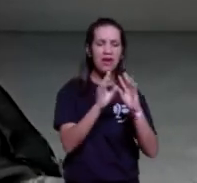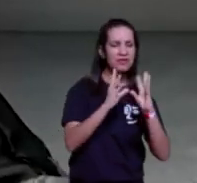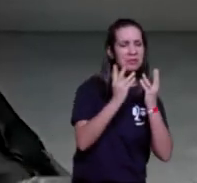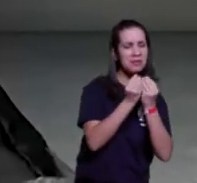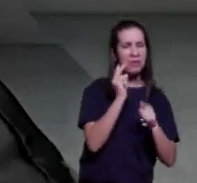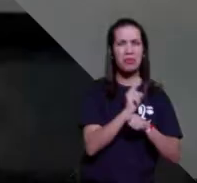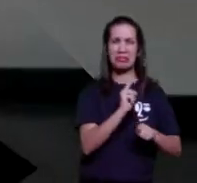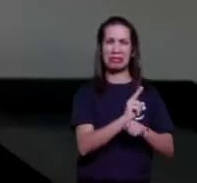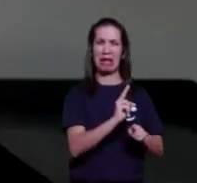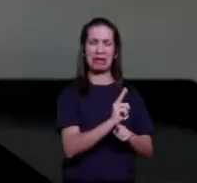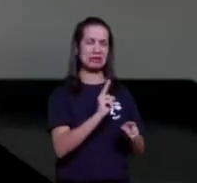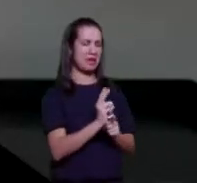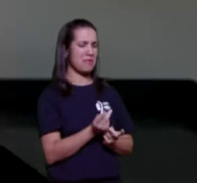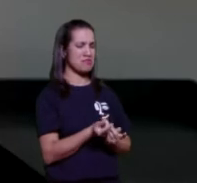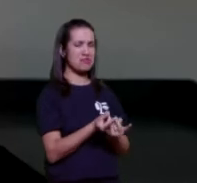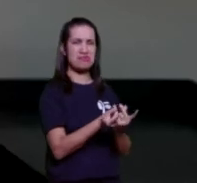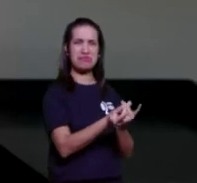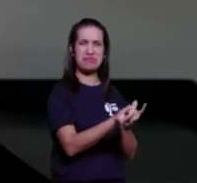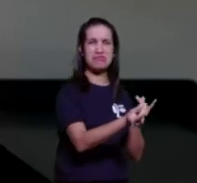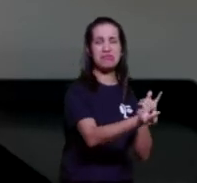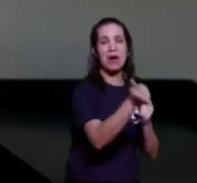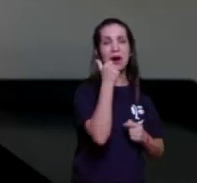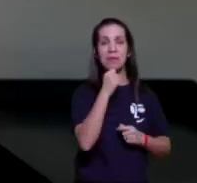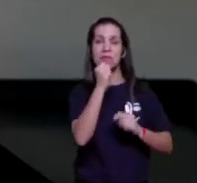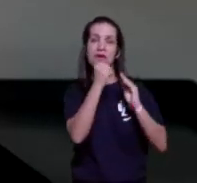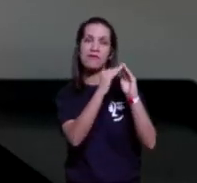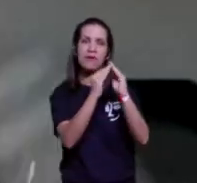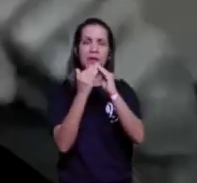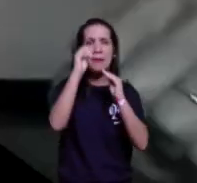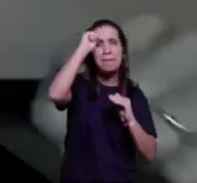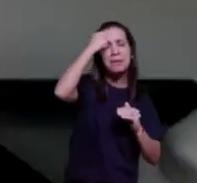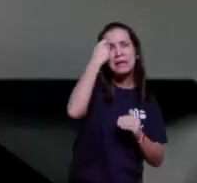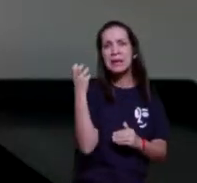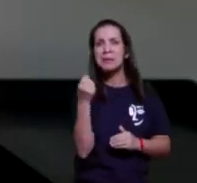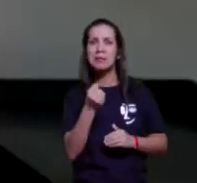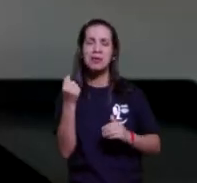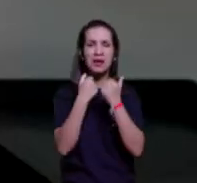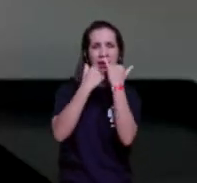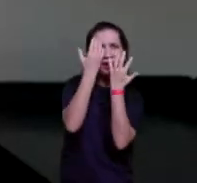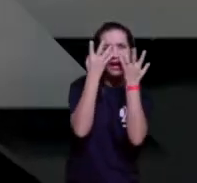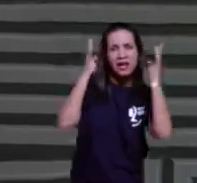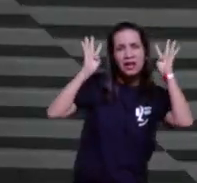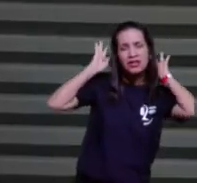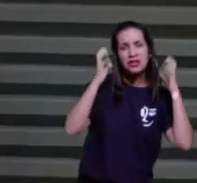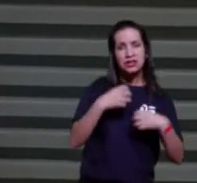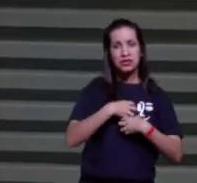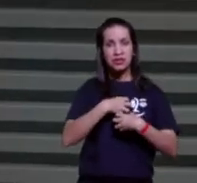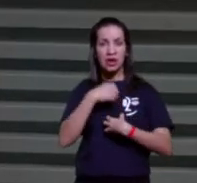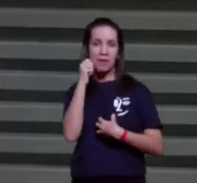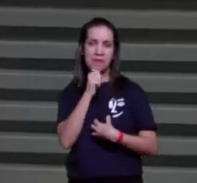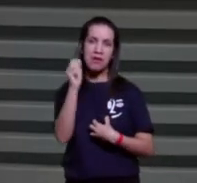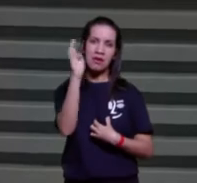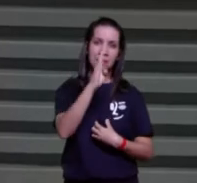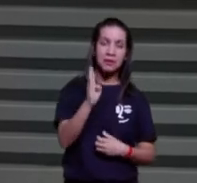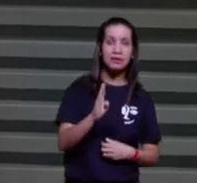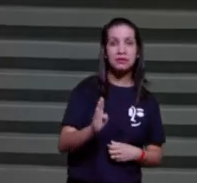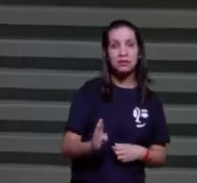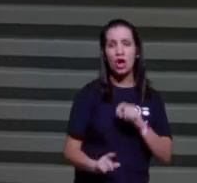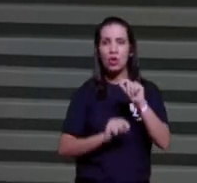vida inteira. Mãe da favela, preta, branca, índia, pobre, forte, mulher brasileira. Mãe da favela,